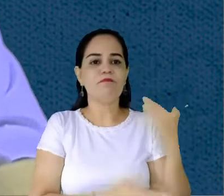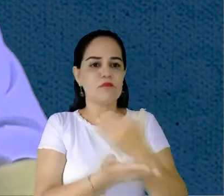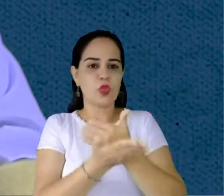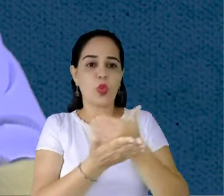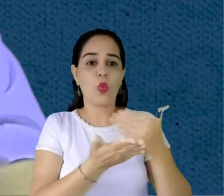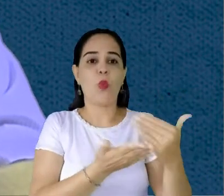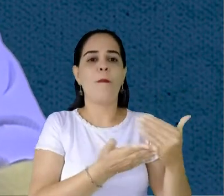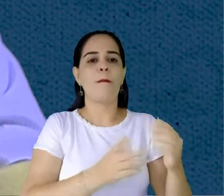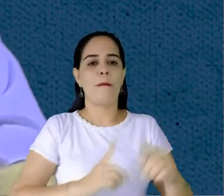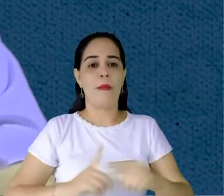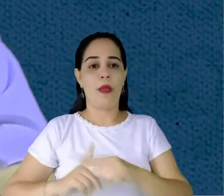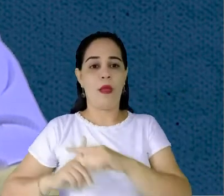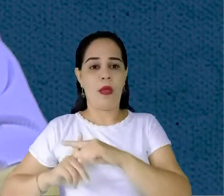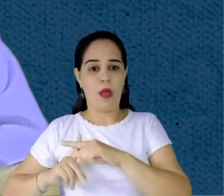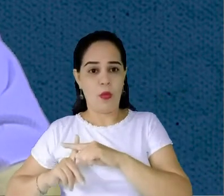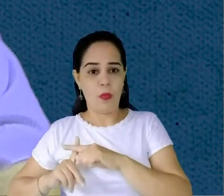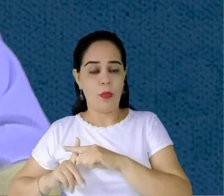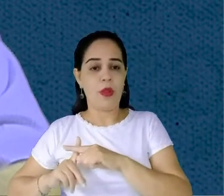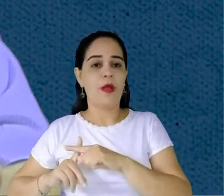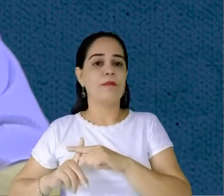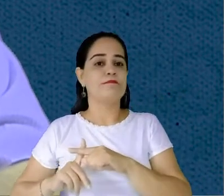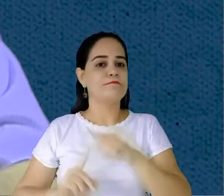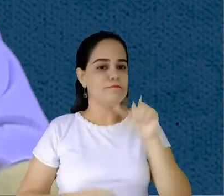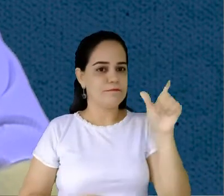do cristianismo